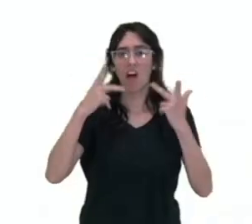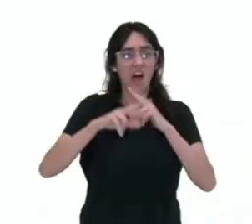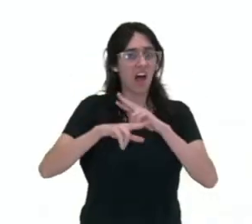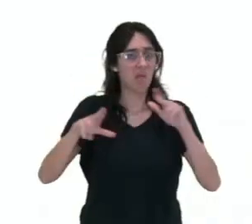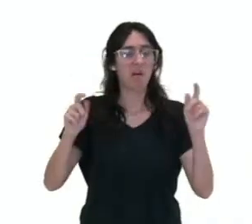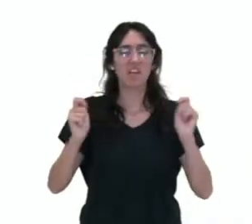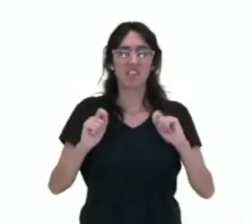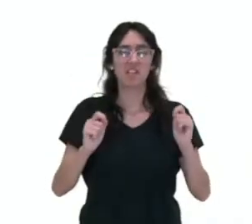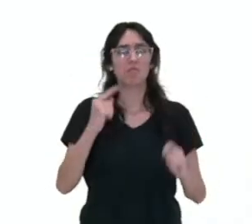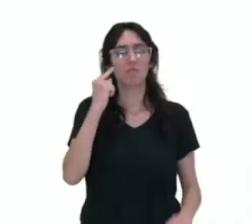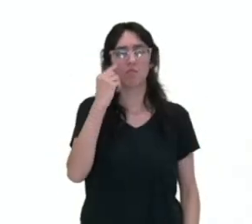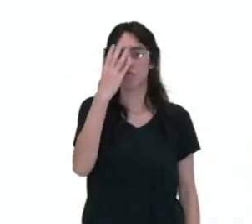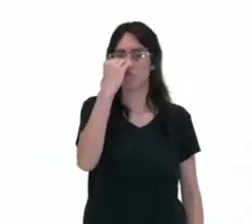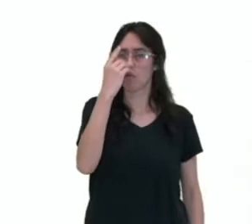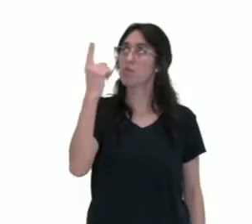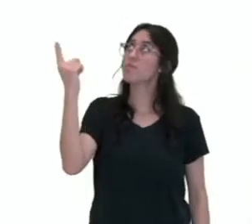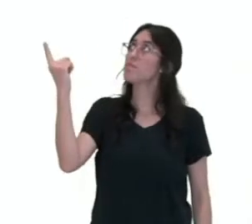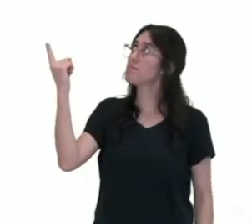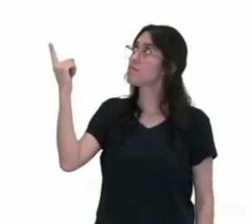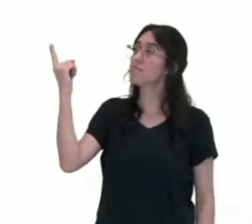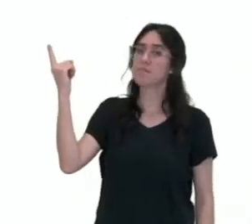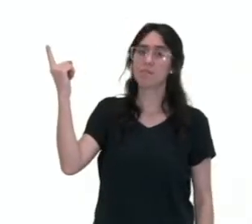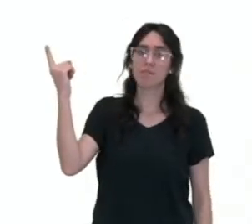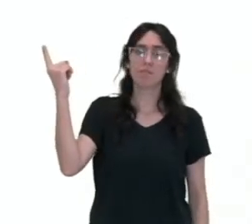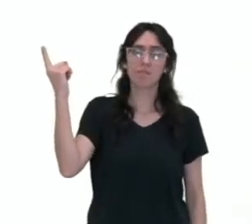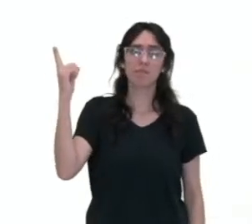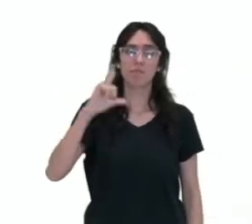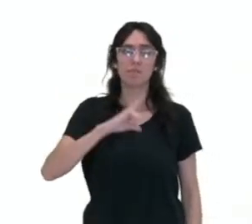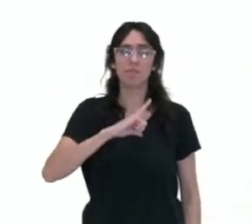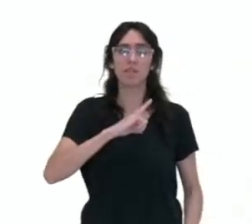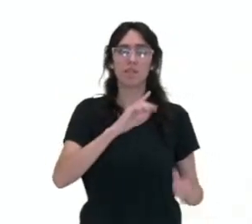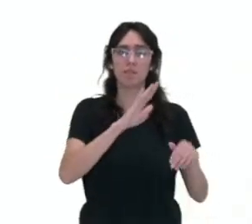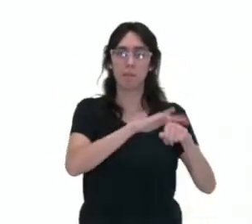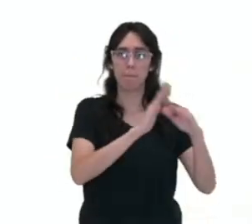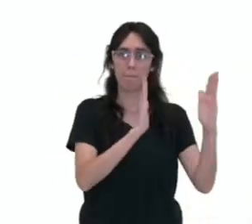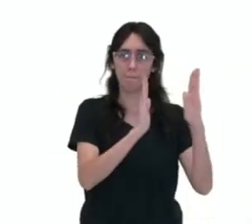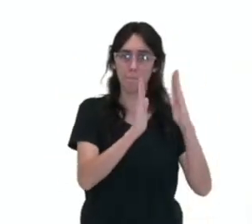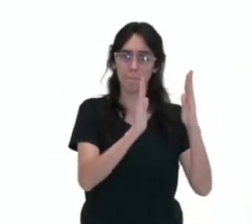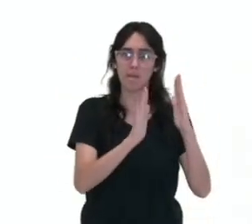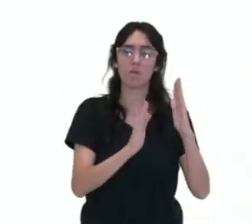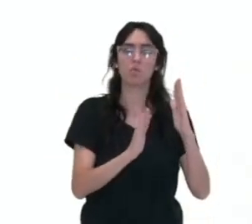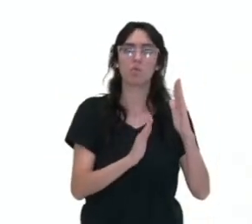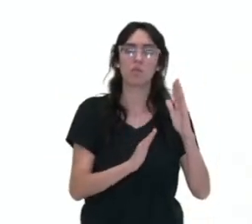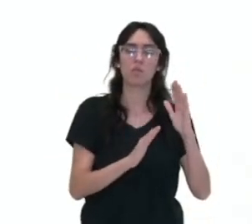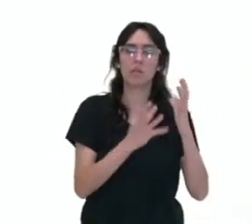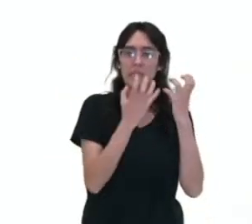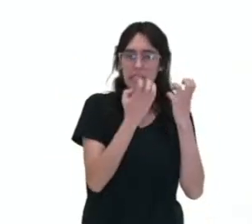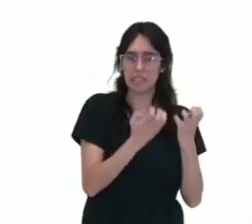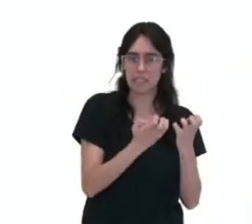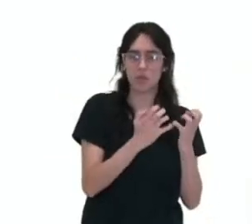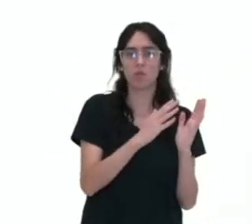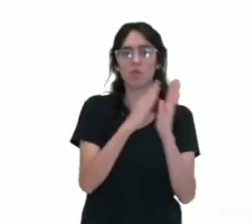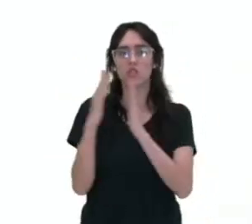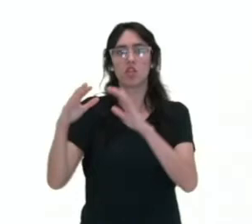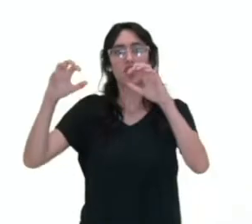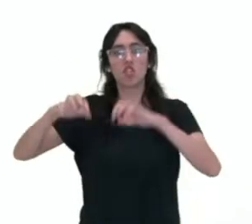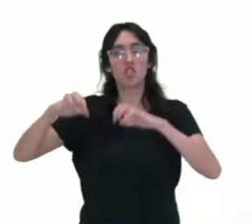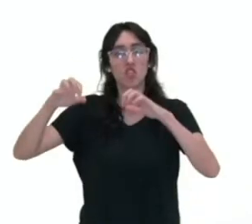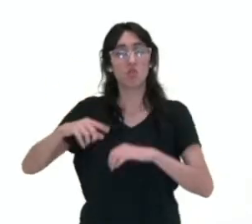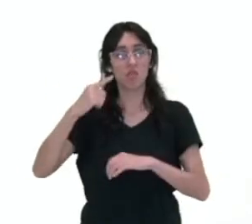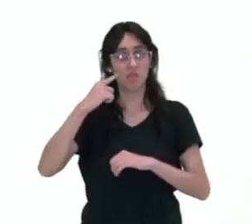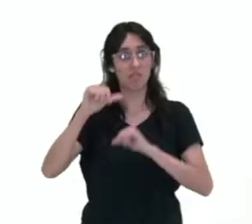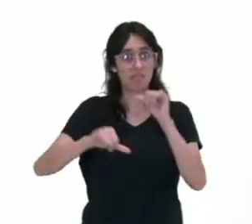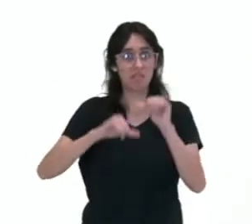ser visto nessas imagens aqui, durante o período de estiagem e durante o período de chuvas. Perceba a transformação que ocorre